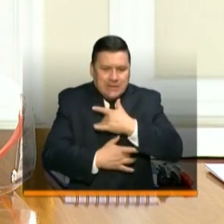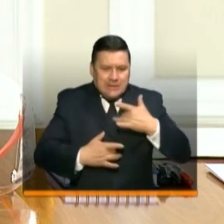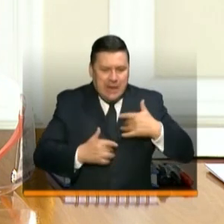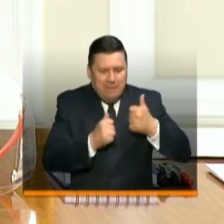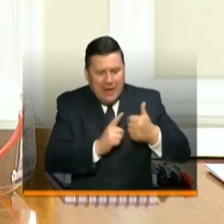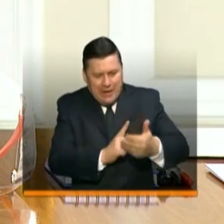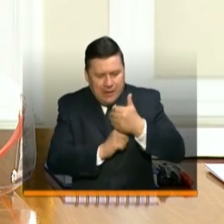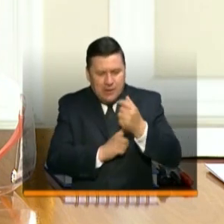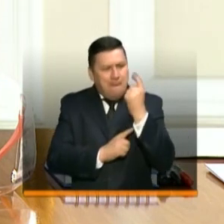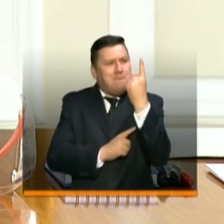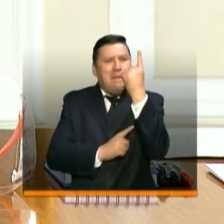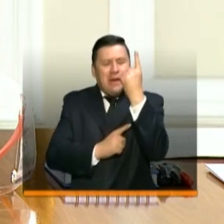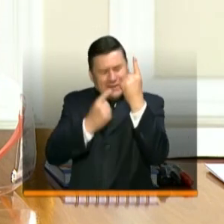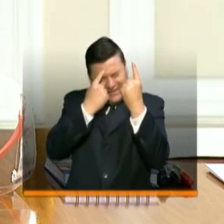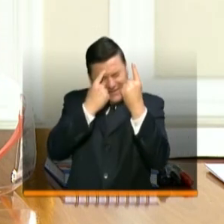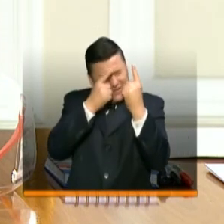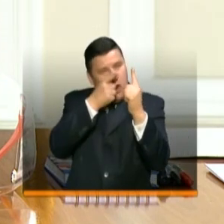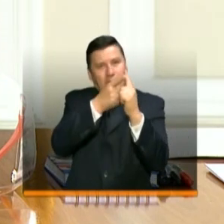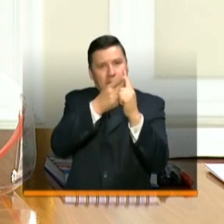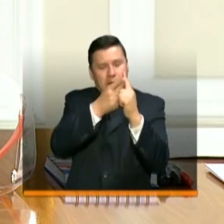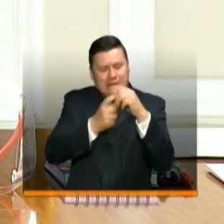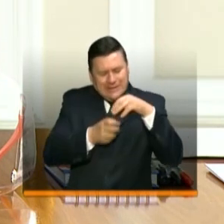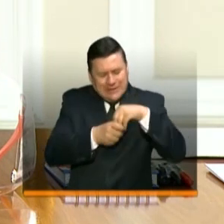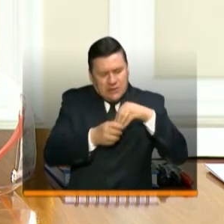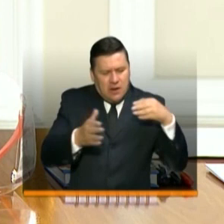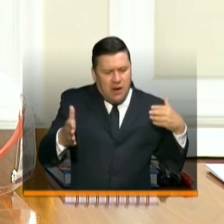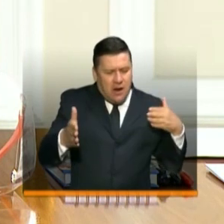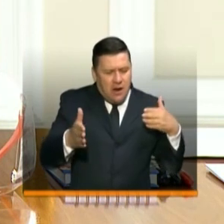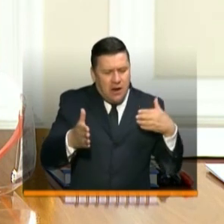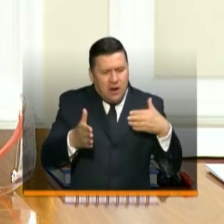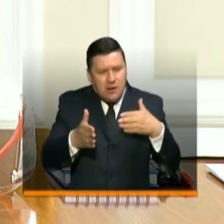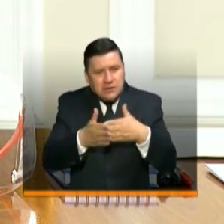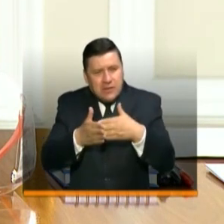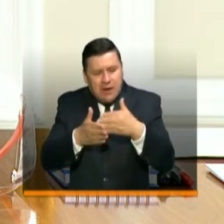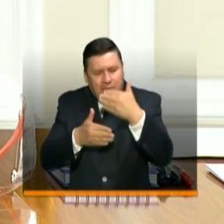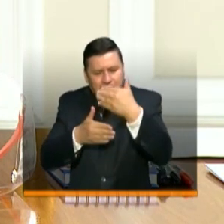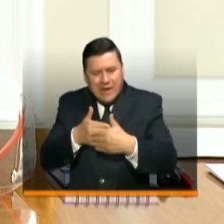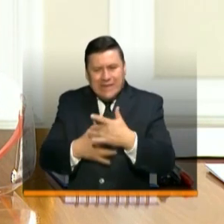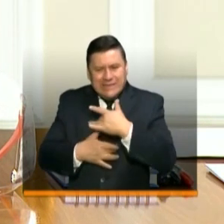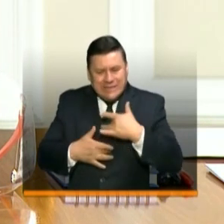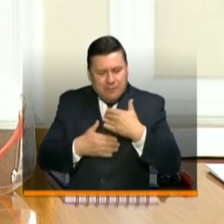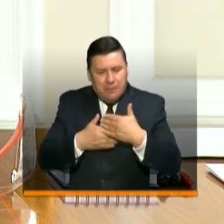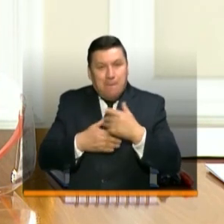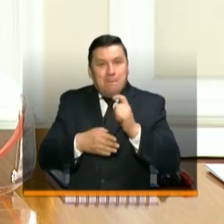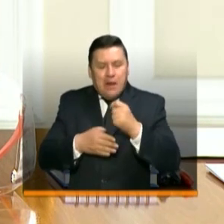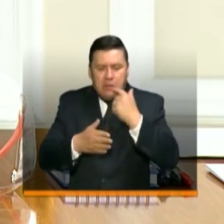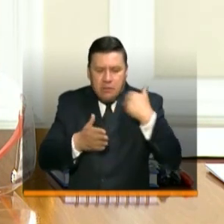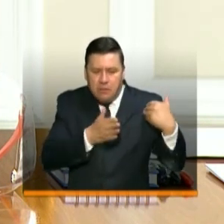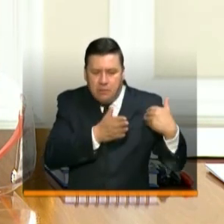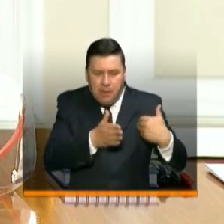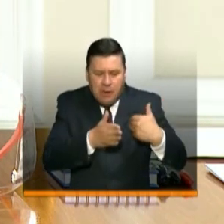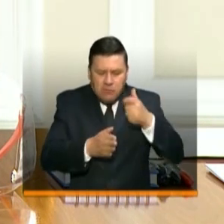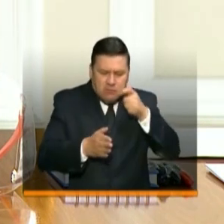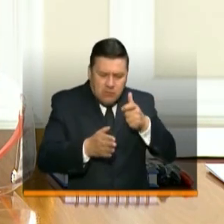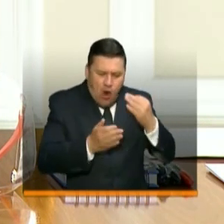presidente ivan duque ampliou a quarentena até 11 de maio a data inicial seria vinte e sete de abril mas nesse dia só será permitido o